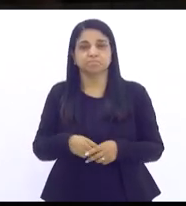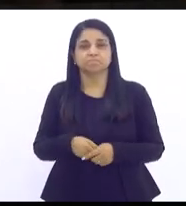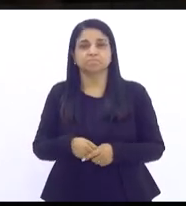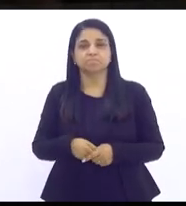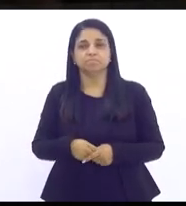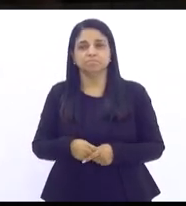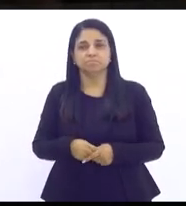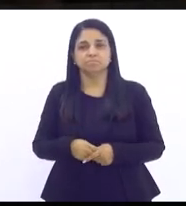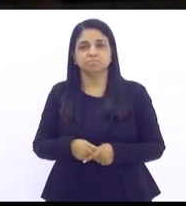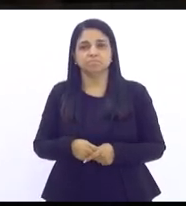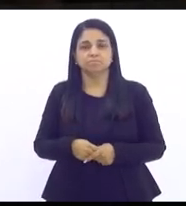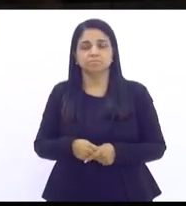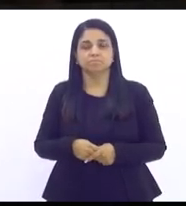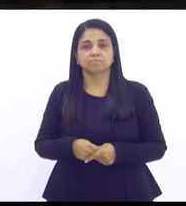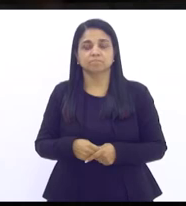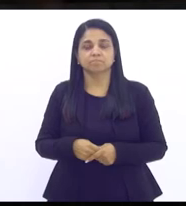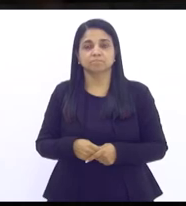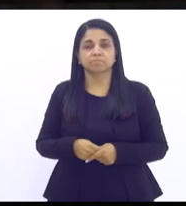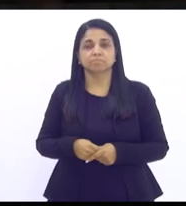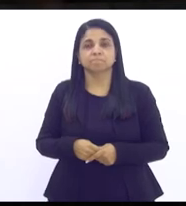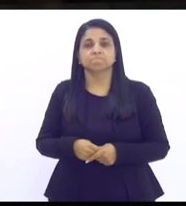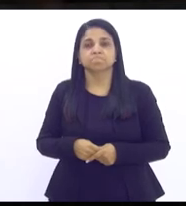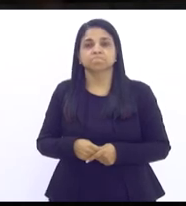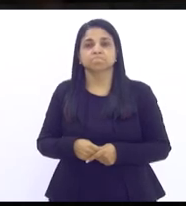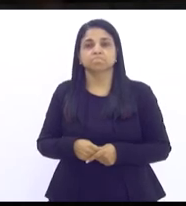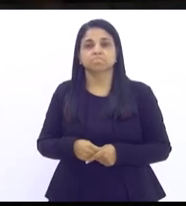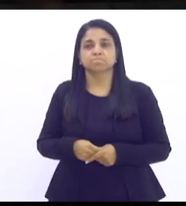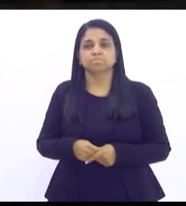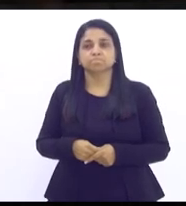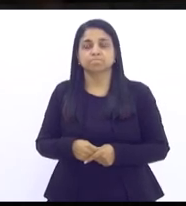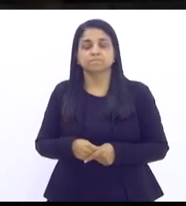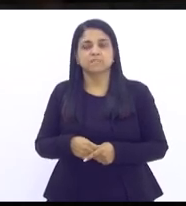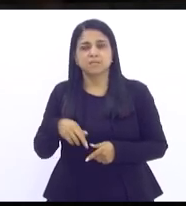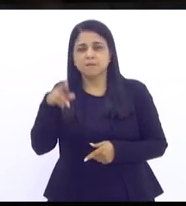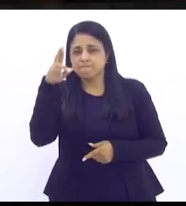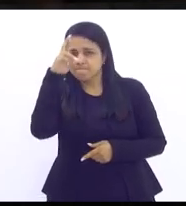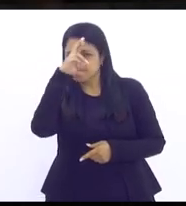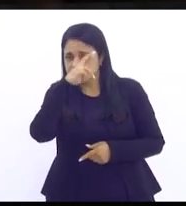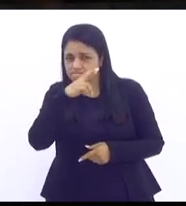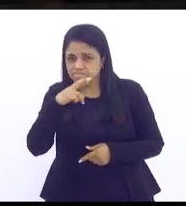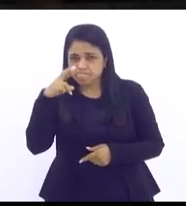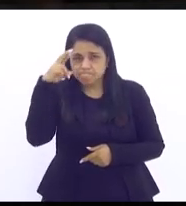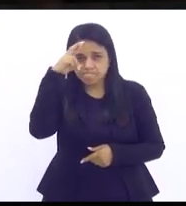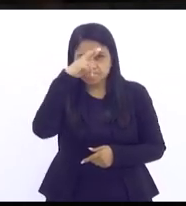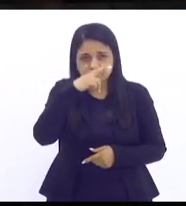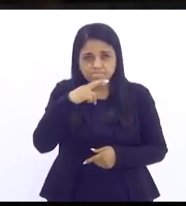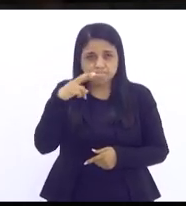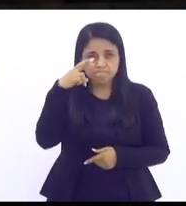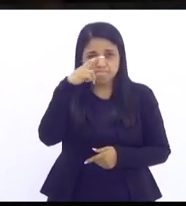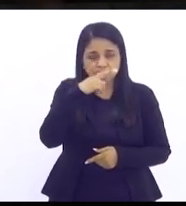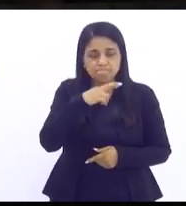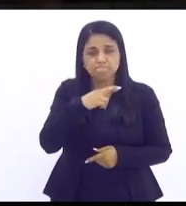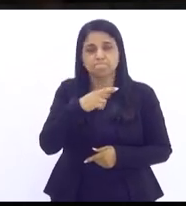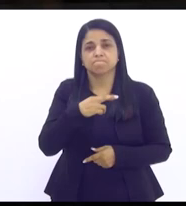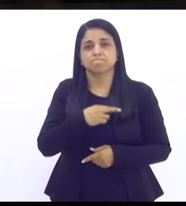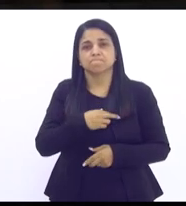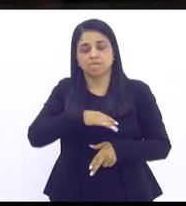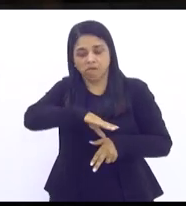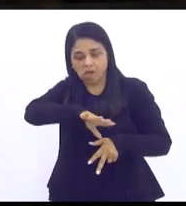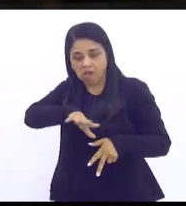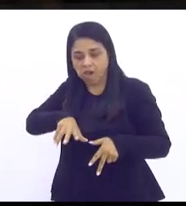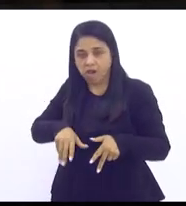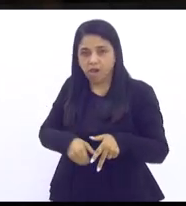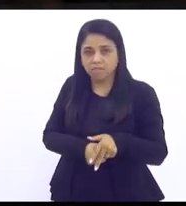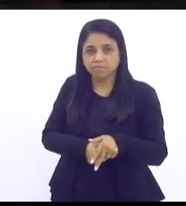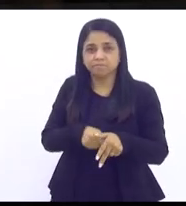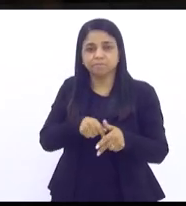um grande sistema de investigação de lavagem de dinheiro para perseguir